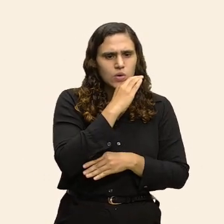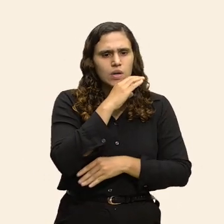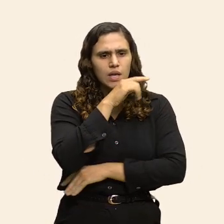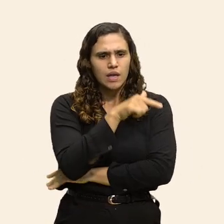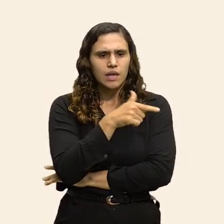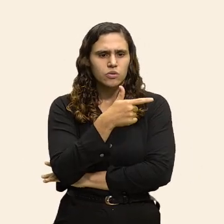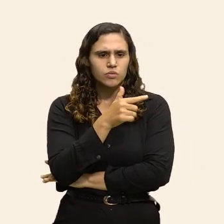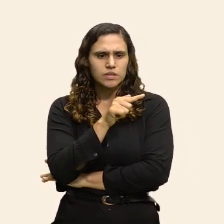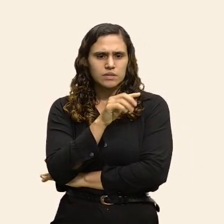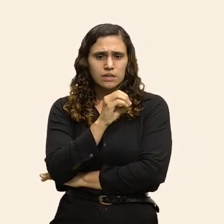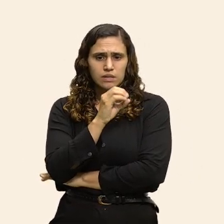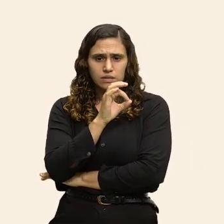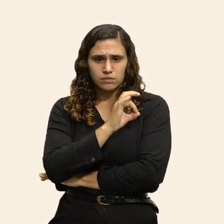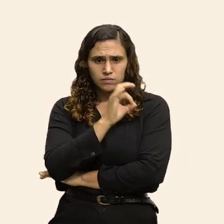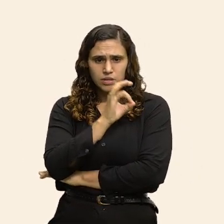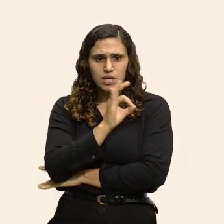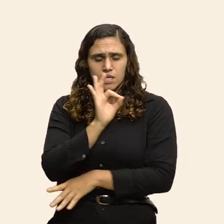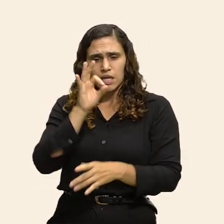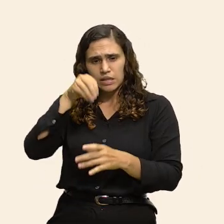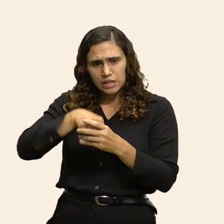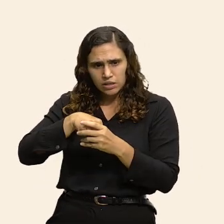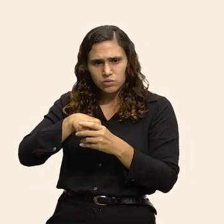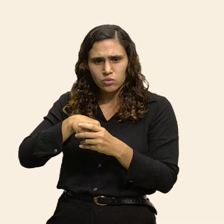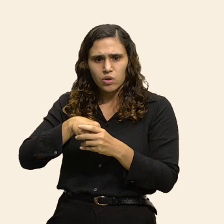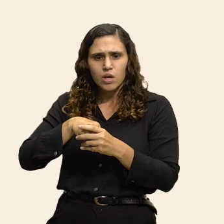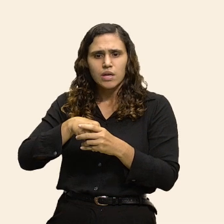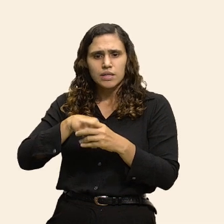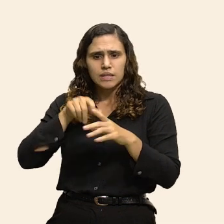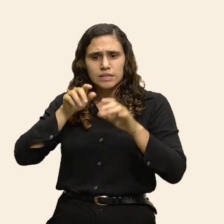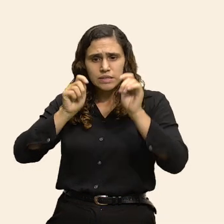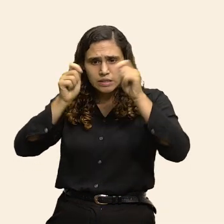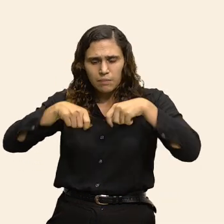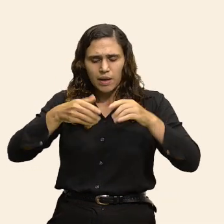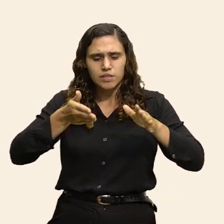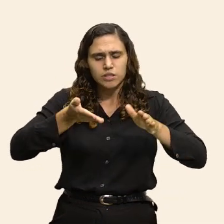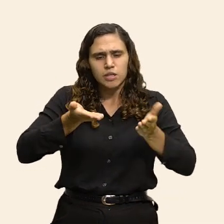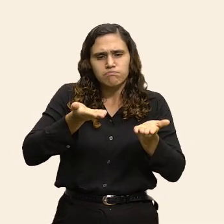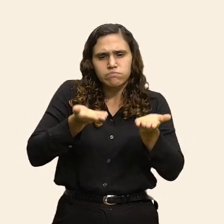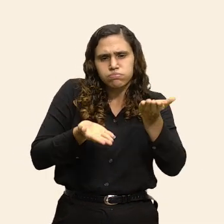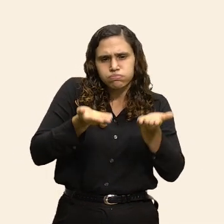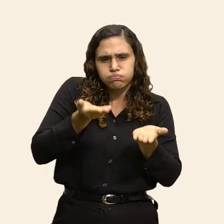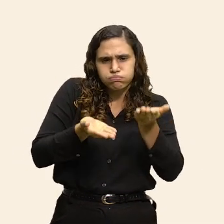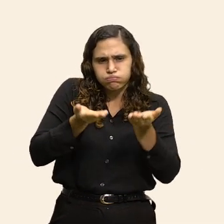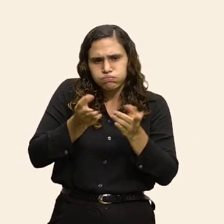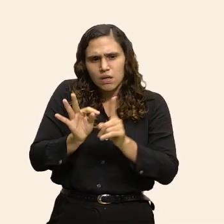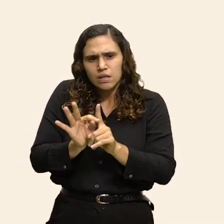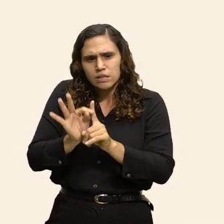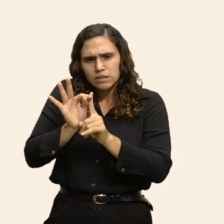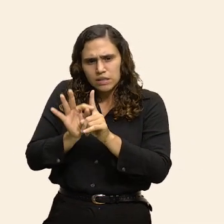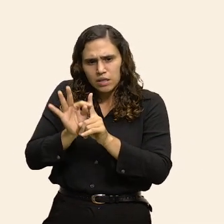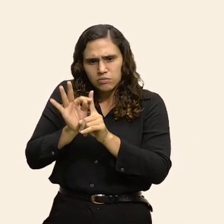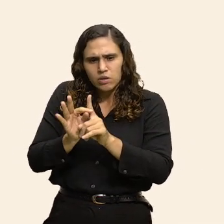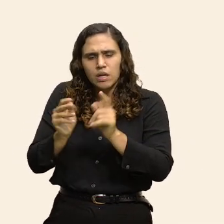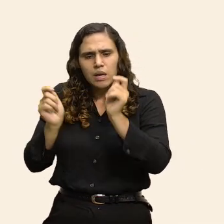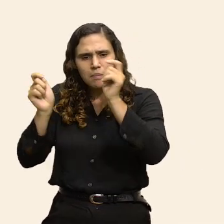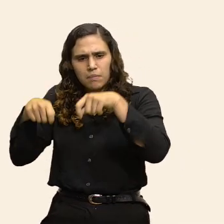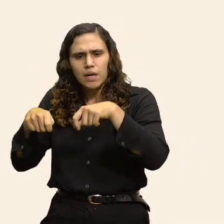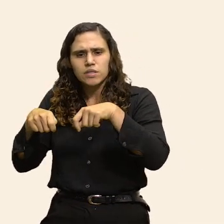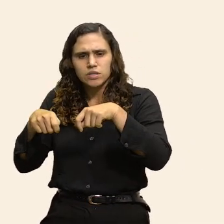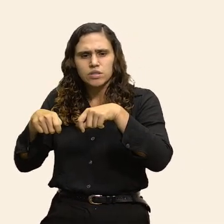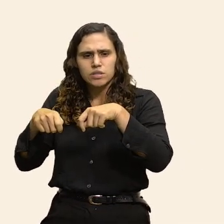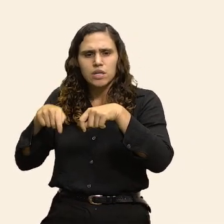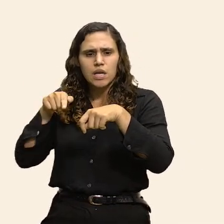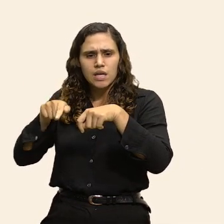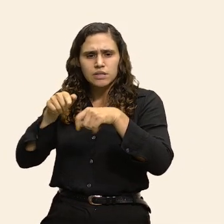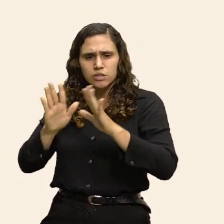colocada no interior desse calorímetro. Esperando o equilíbrio térmico, que acontece a 70 graus Celsius, pode-se desprender que o calor